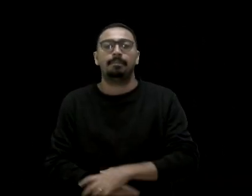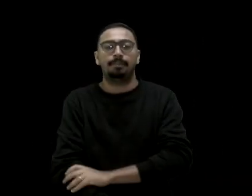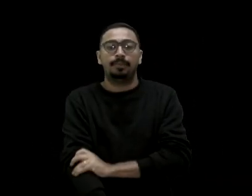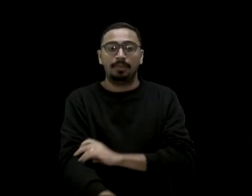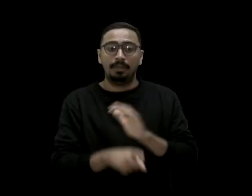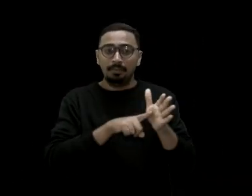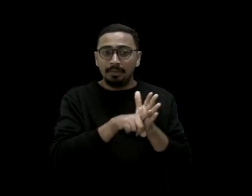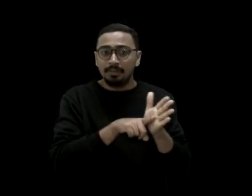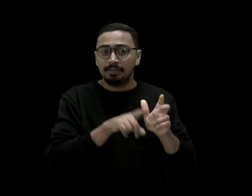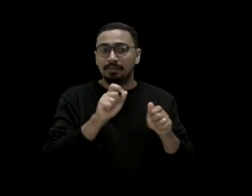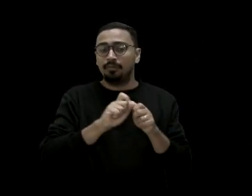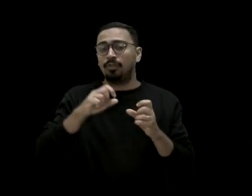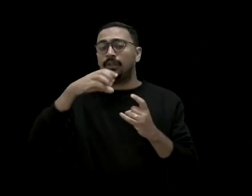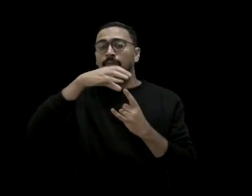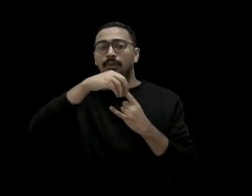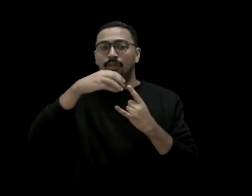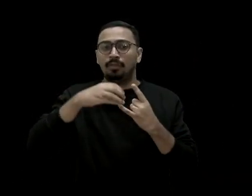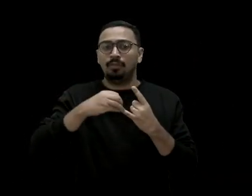de